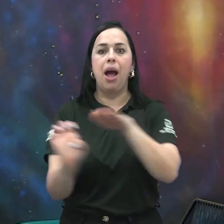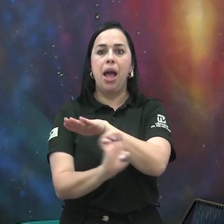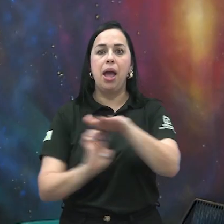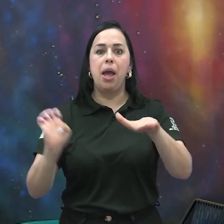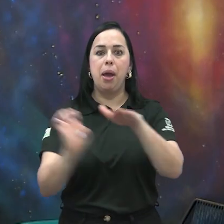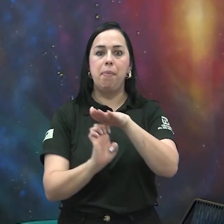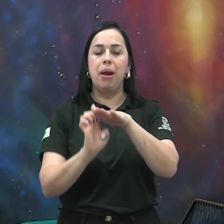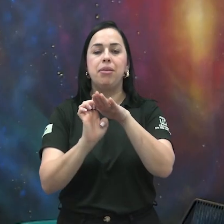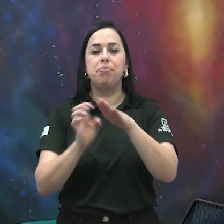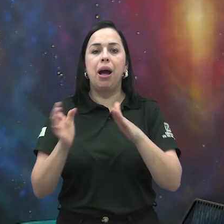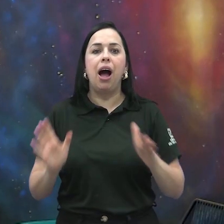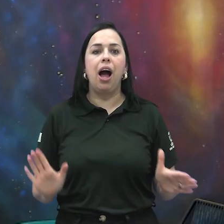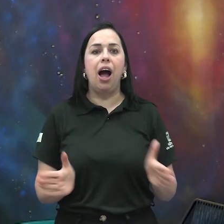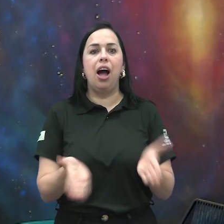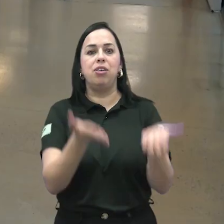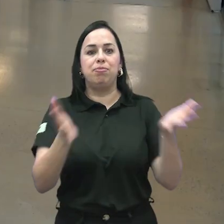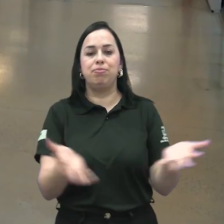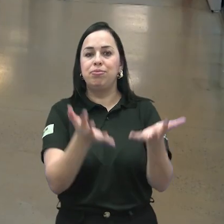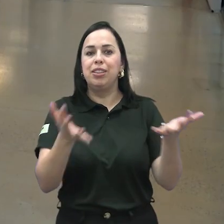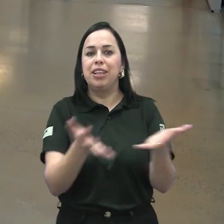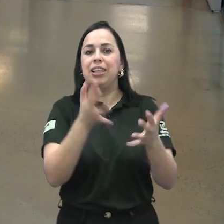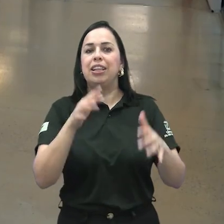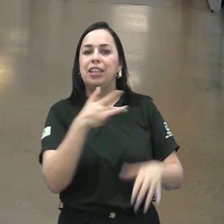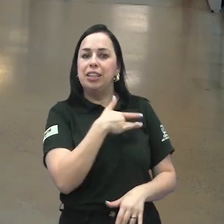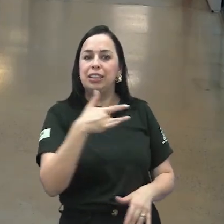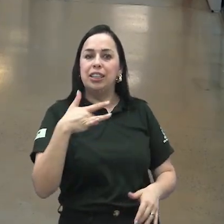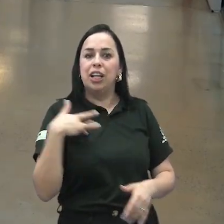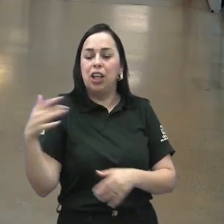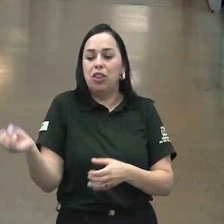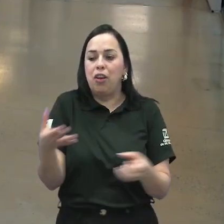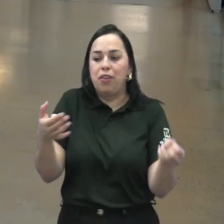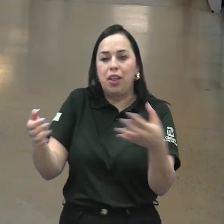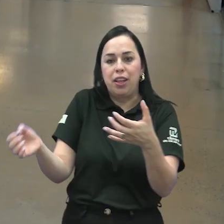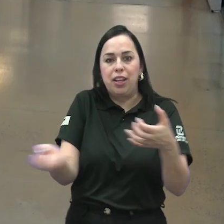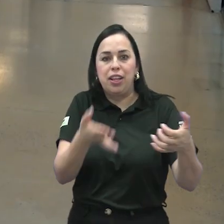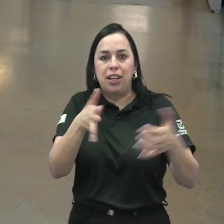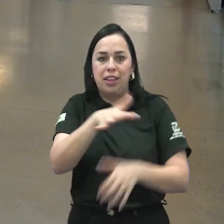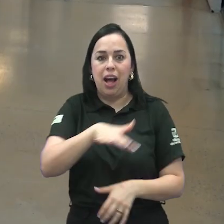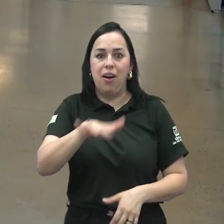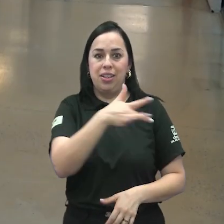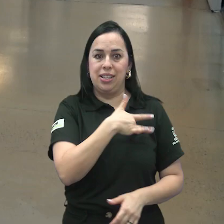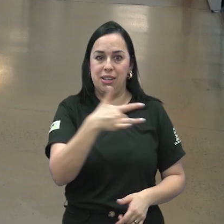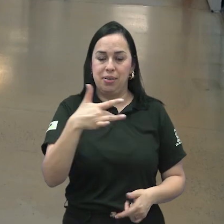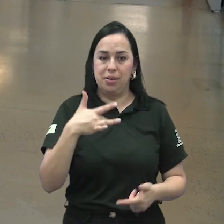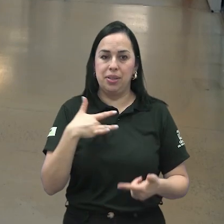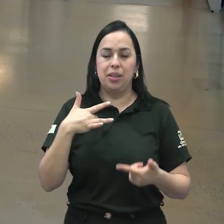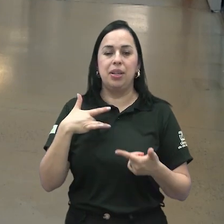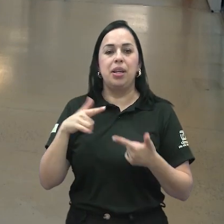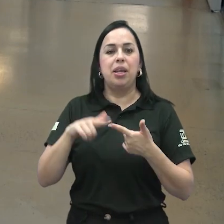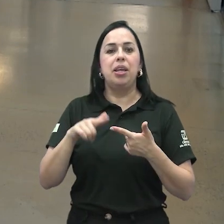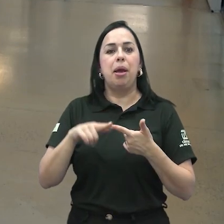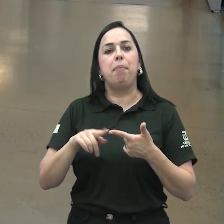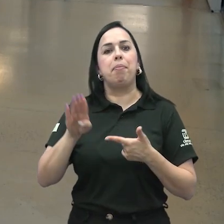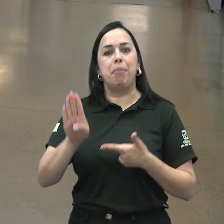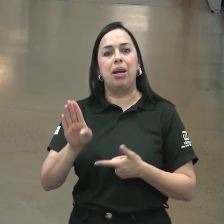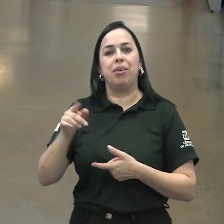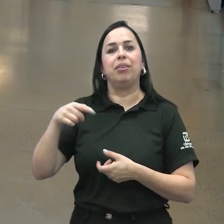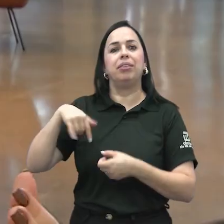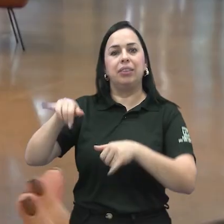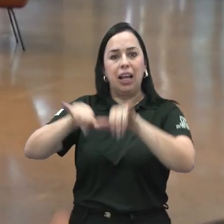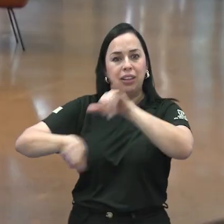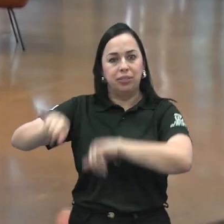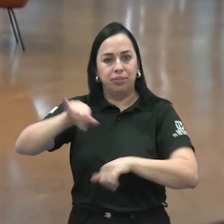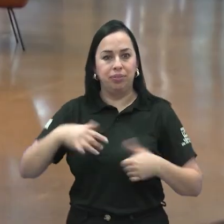para incentivar e fomentar o desenvolvimento de inovações em empresas da área da saúde e